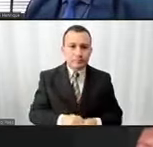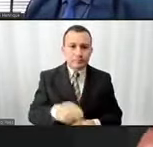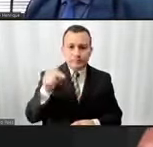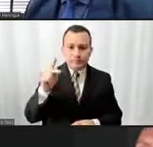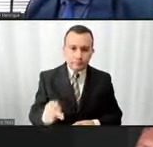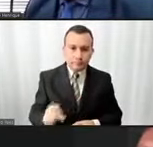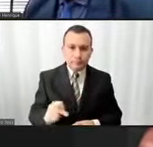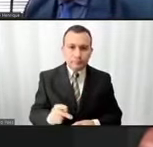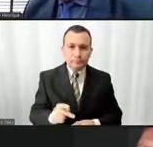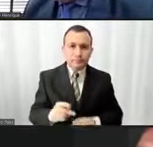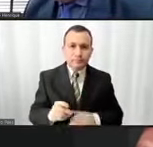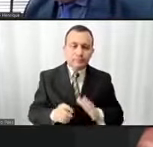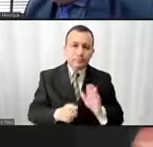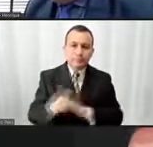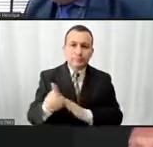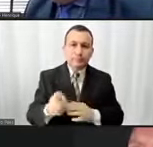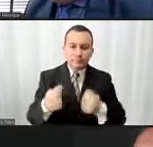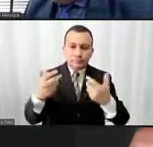por favor, secretário.